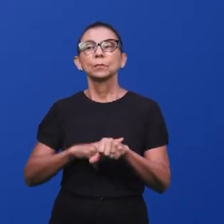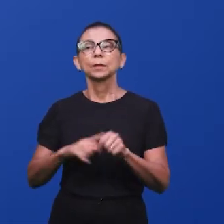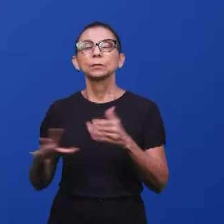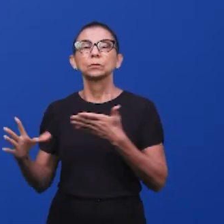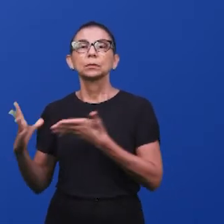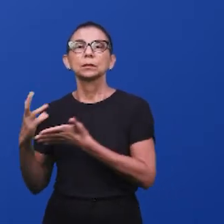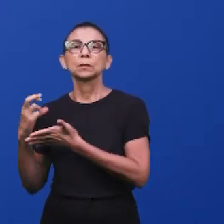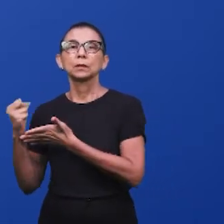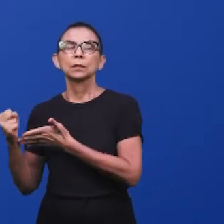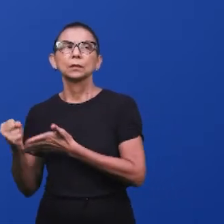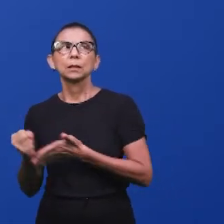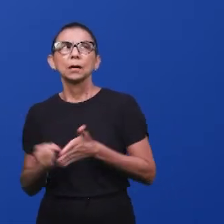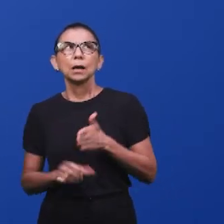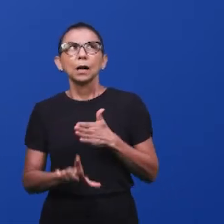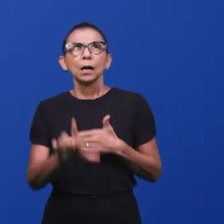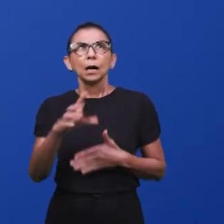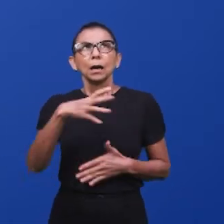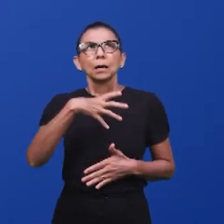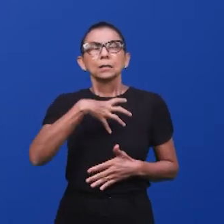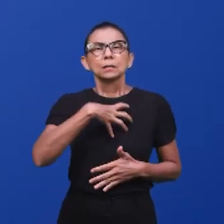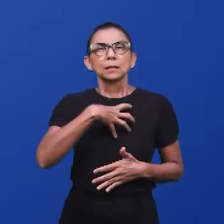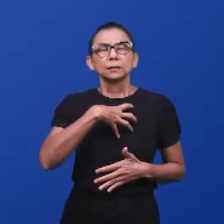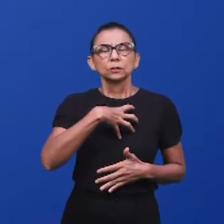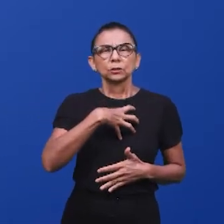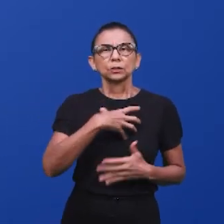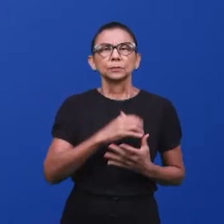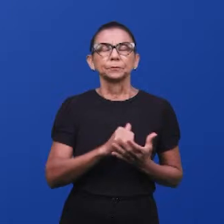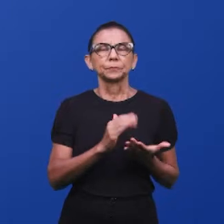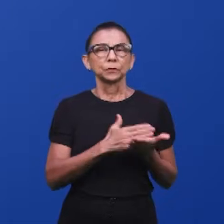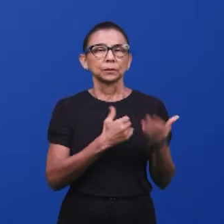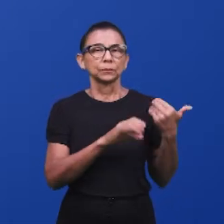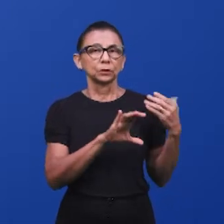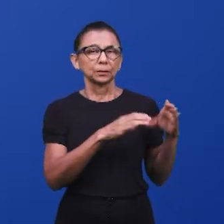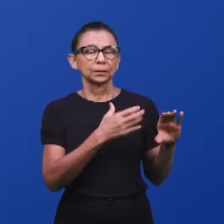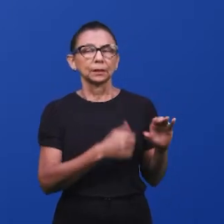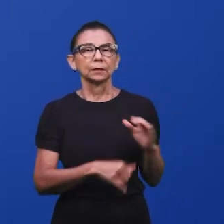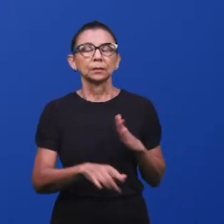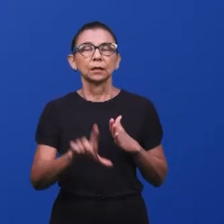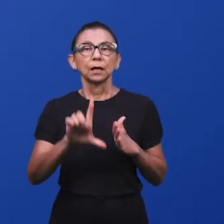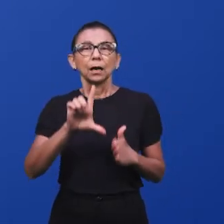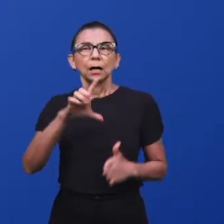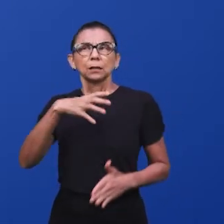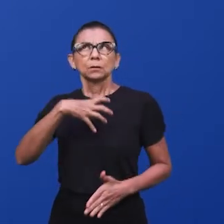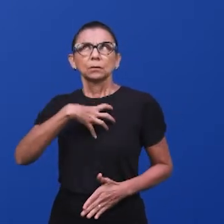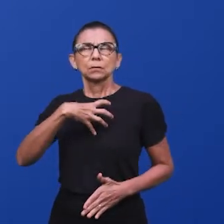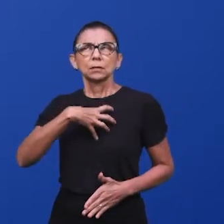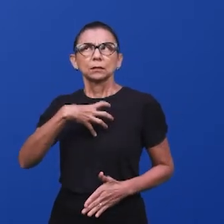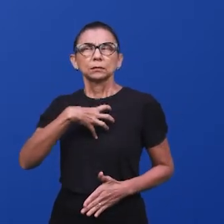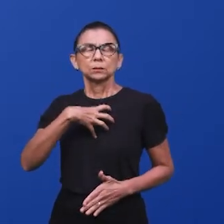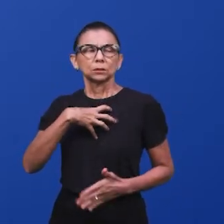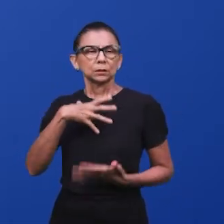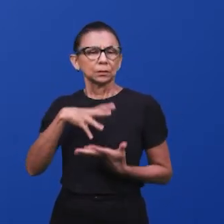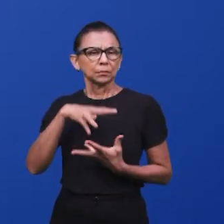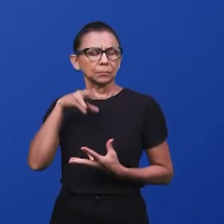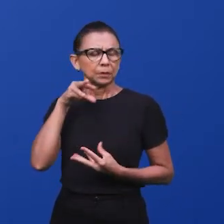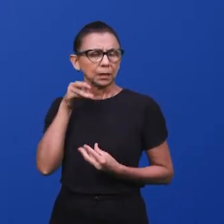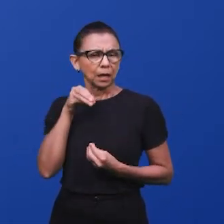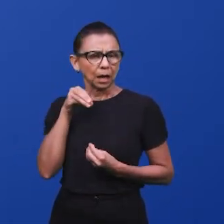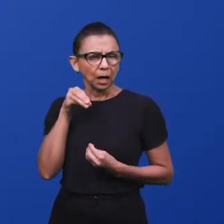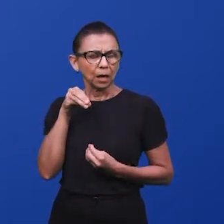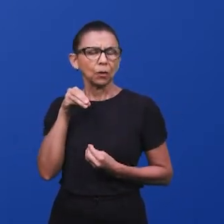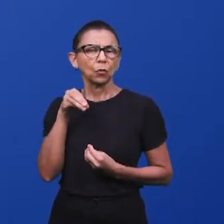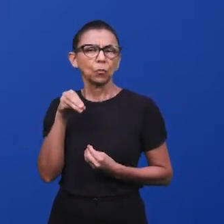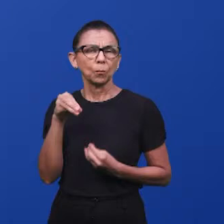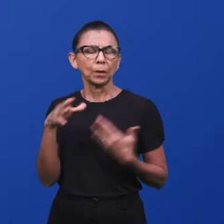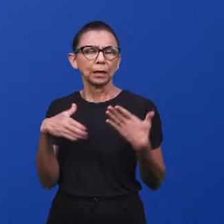sobre o momento do arrebatamento, antes de eu o sentir, que está em Cantares 6,12. Antes de eu o sentir, me pôs a